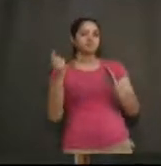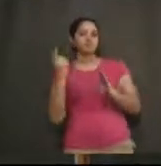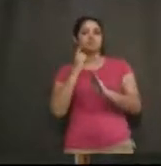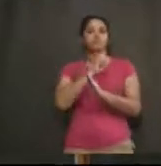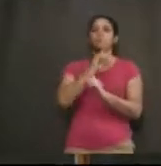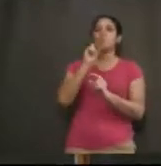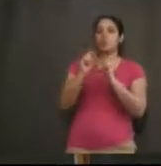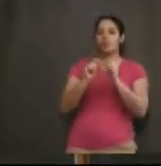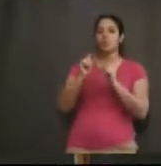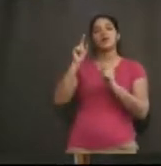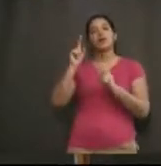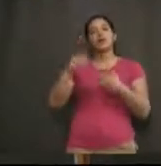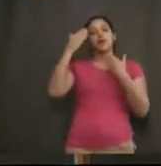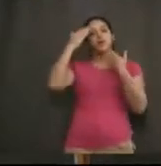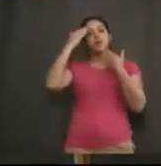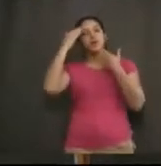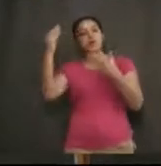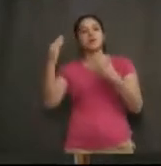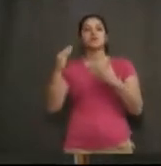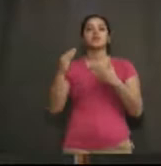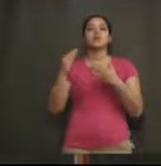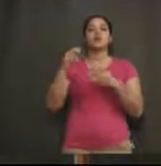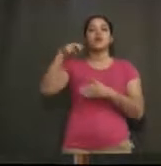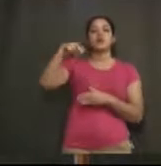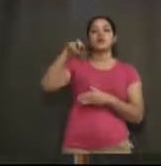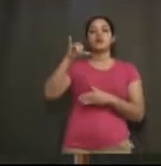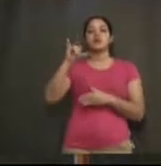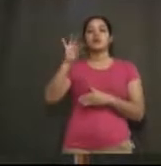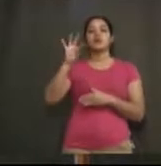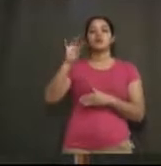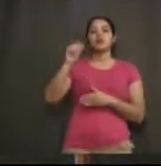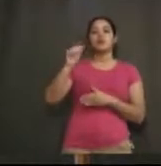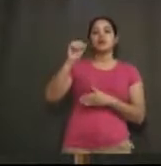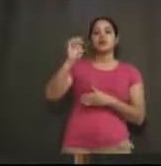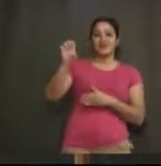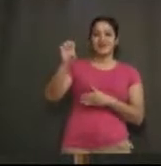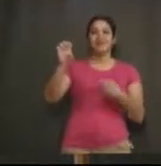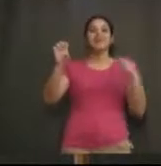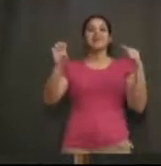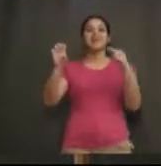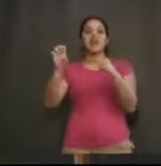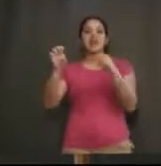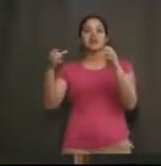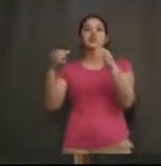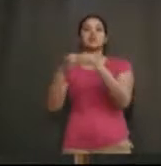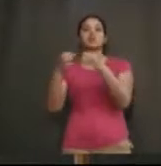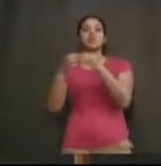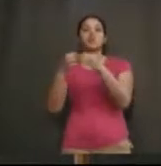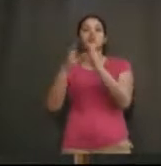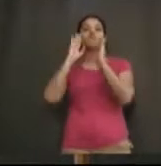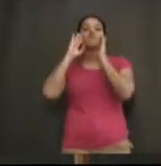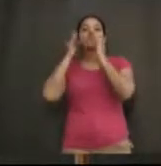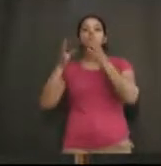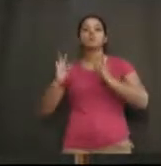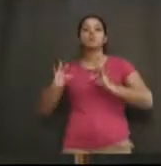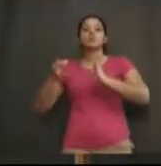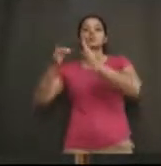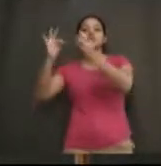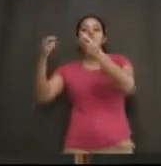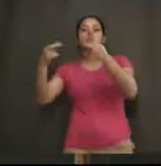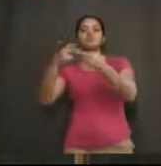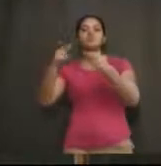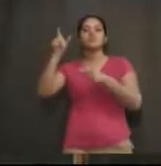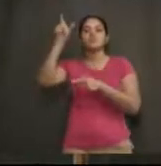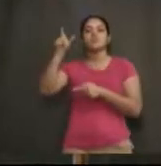de Inovação e Tecnologias Aplicadas a Ensino e Extensão, UNITAI, na pessoa do seu diretor, professor